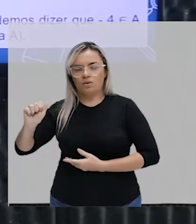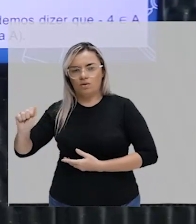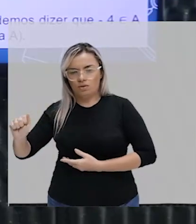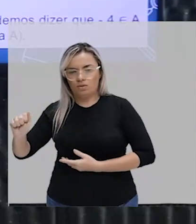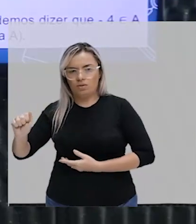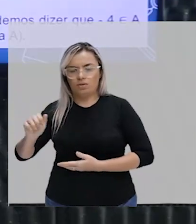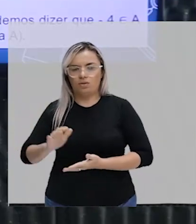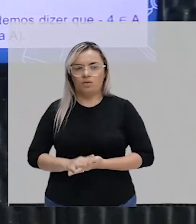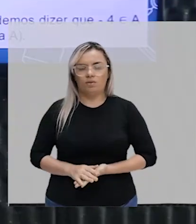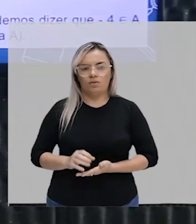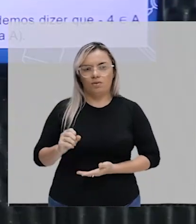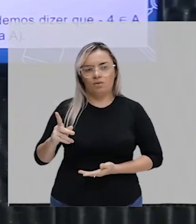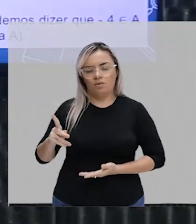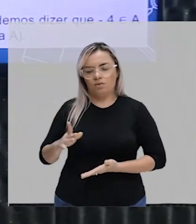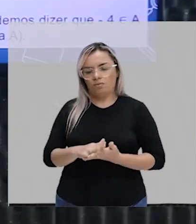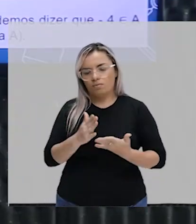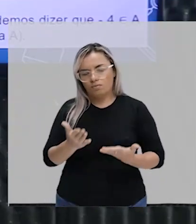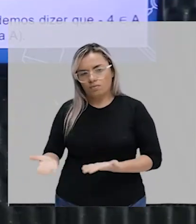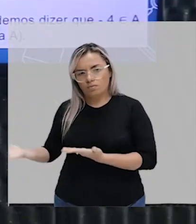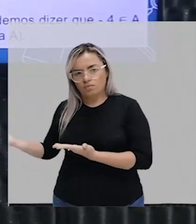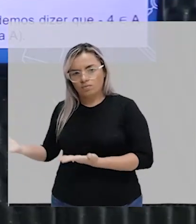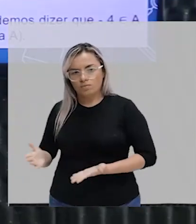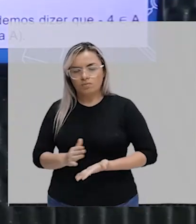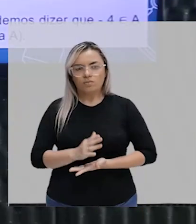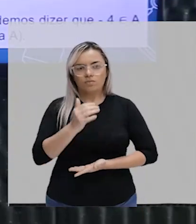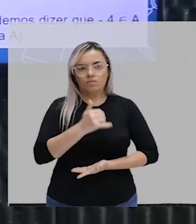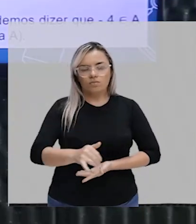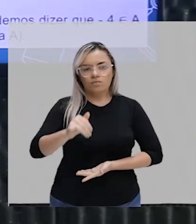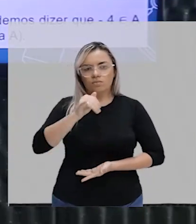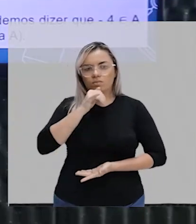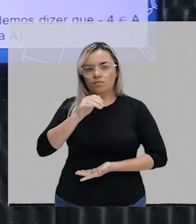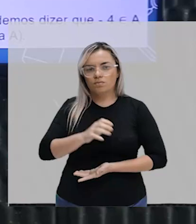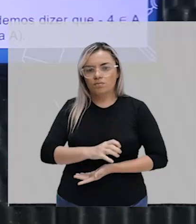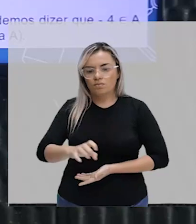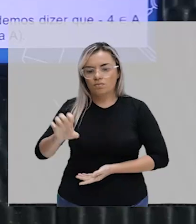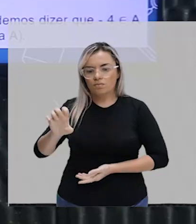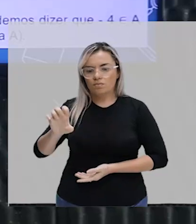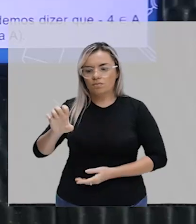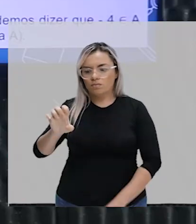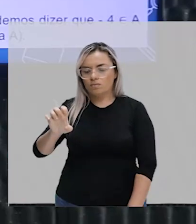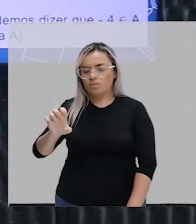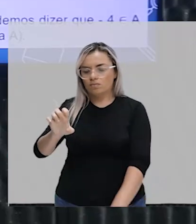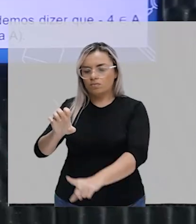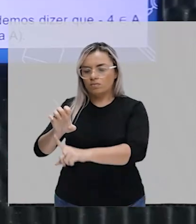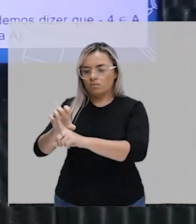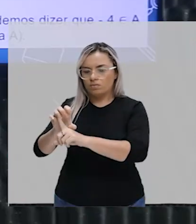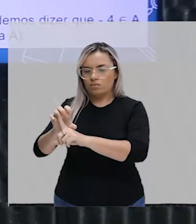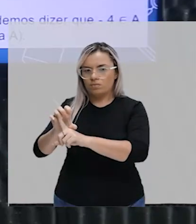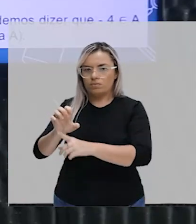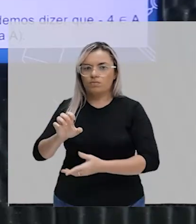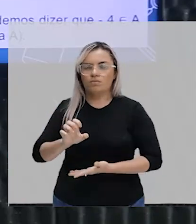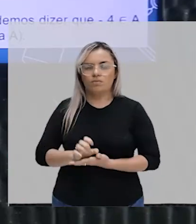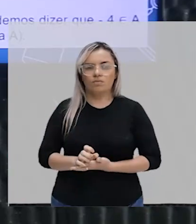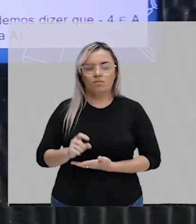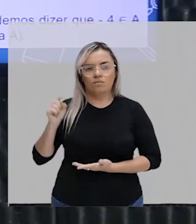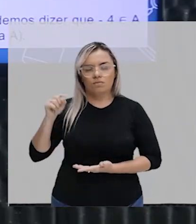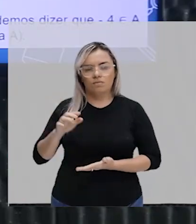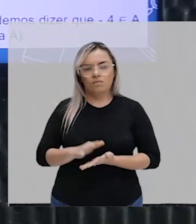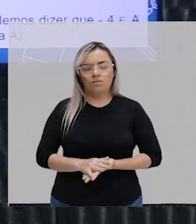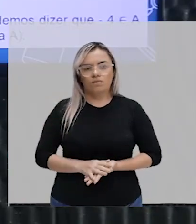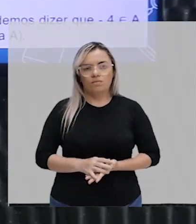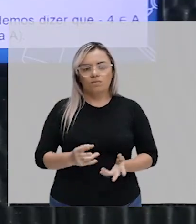de não pertence. Então, ó, olha o ezinho um pouquinho mais, né, achatadinho e cortado. Então,